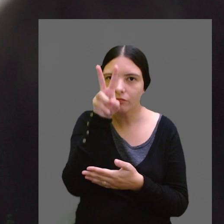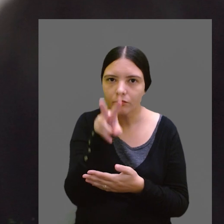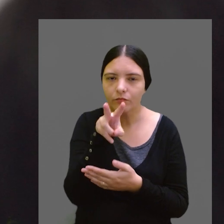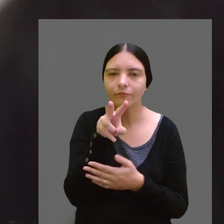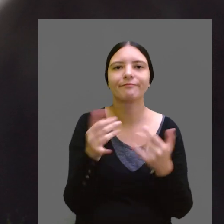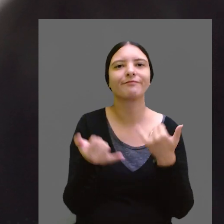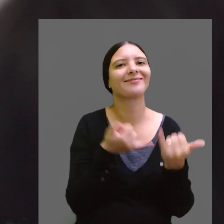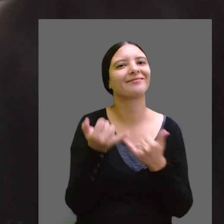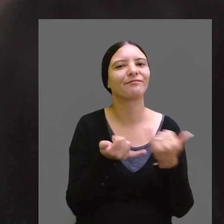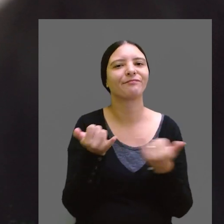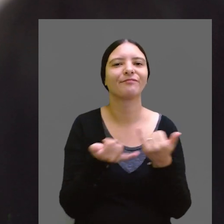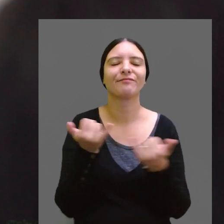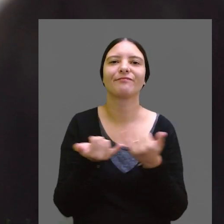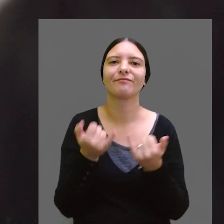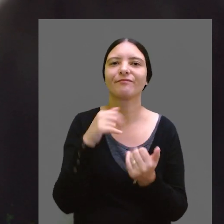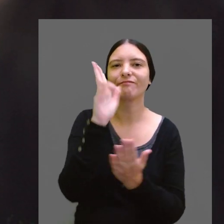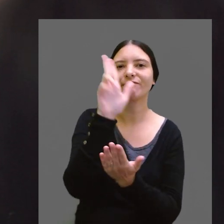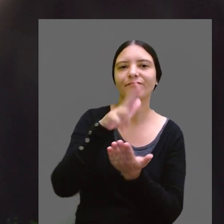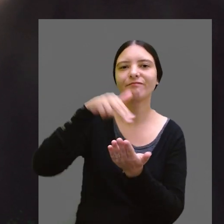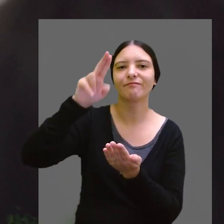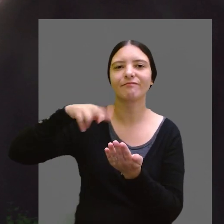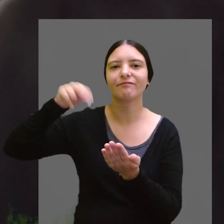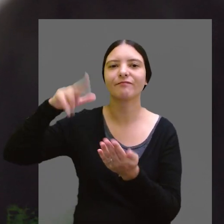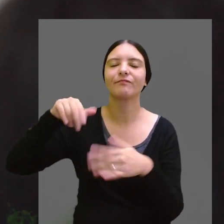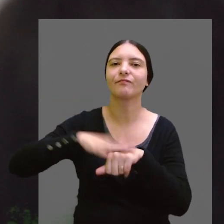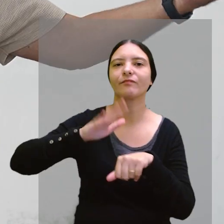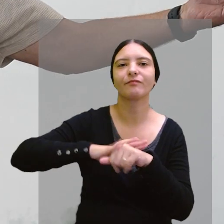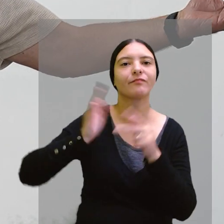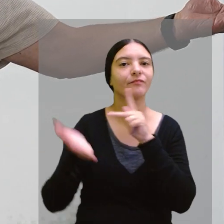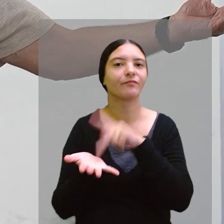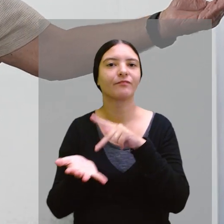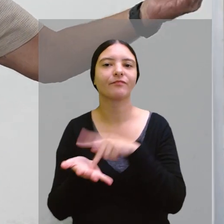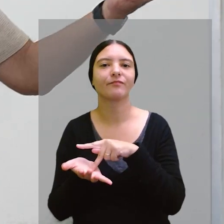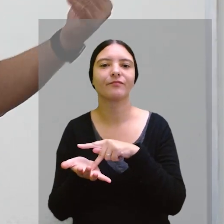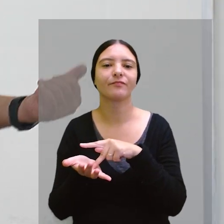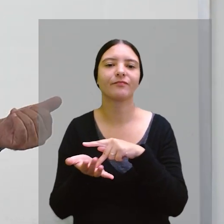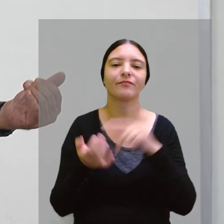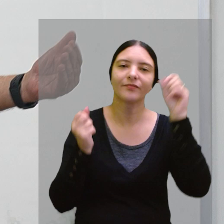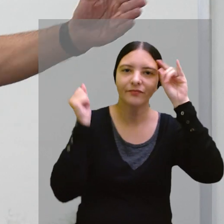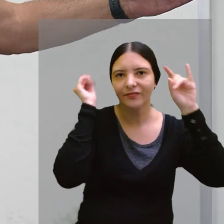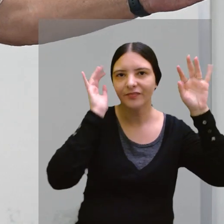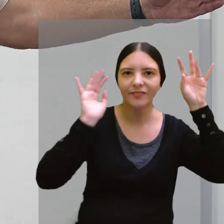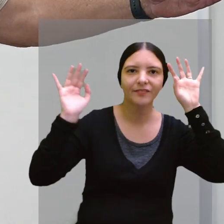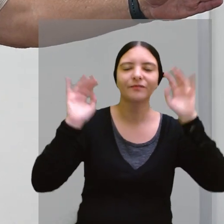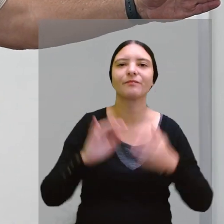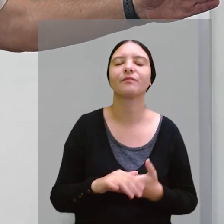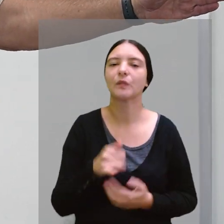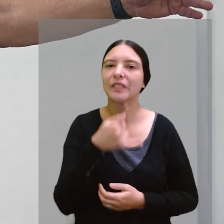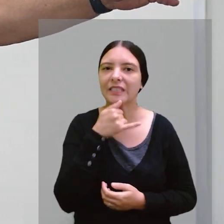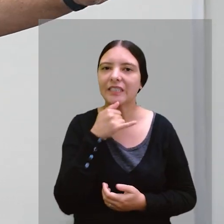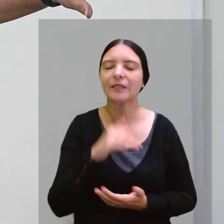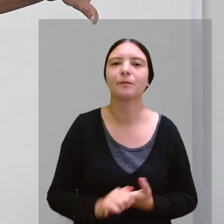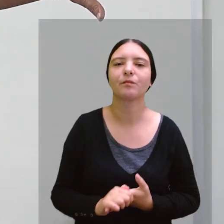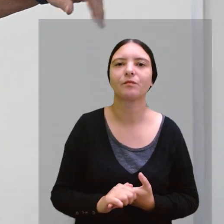uma brincadeira que o pintor fez com essa questão da realidade e da fantasia. Ali, por